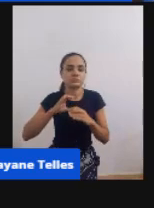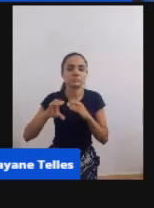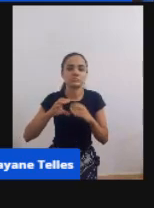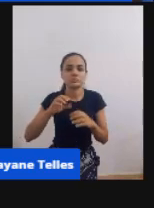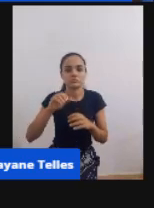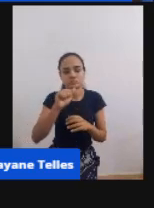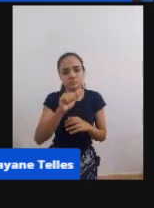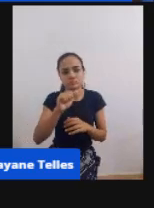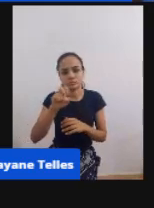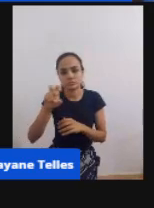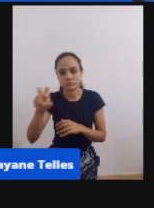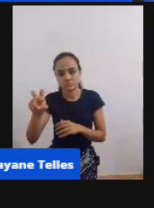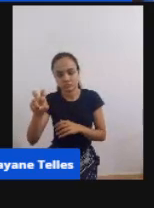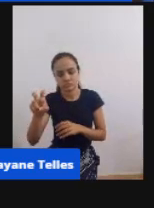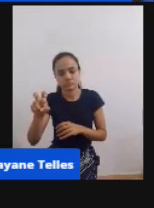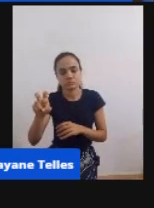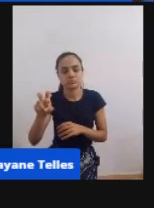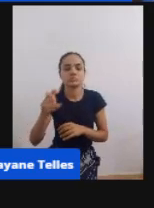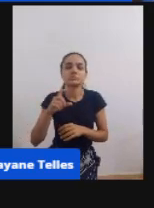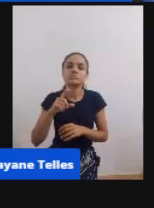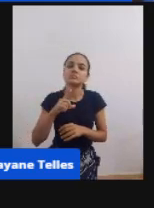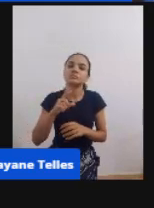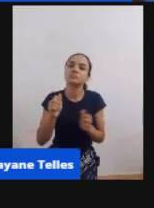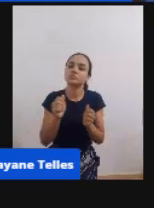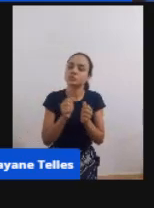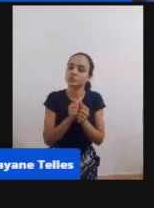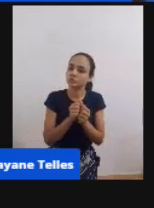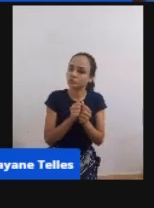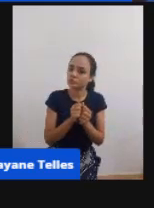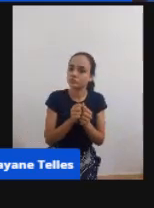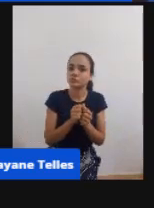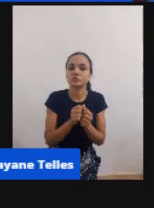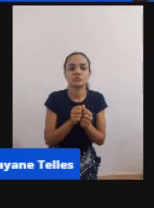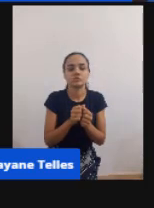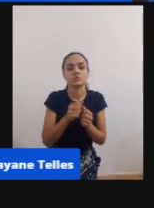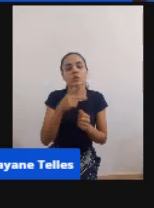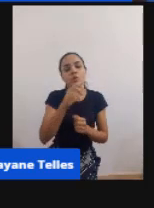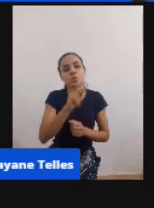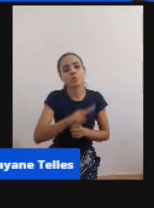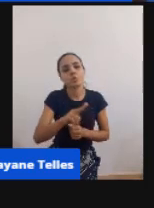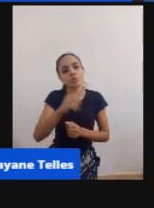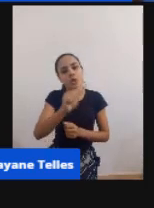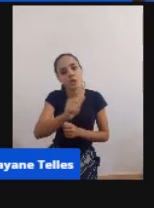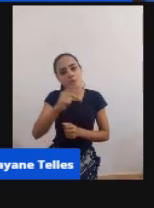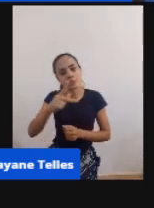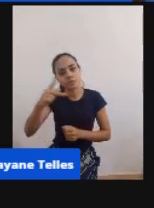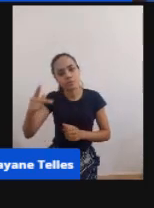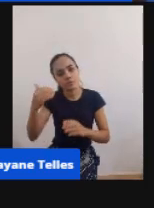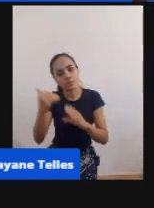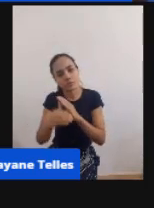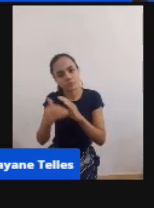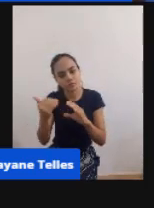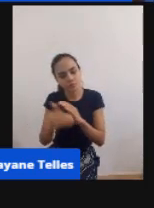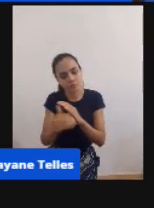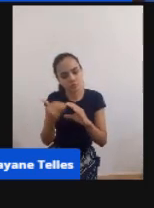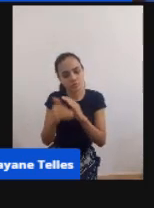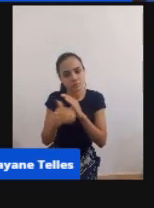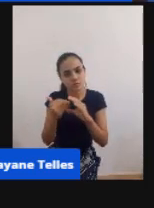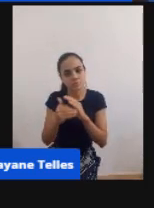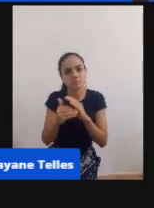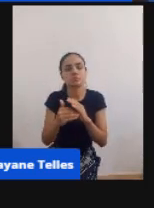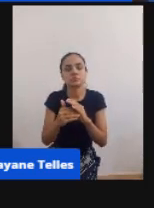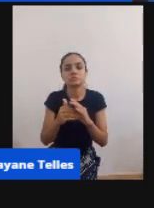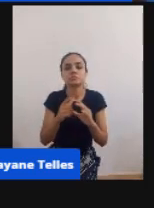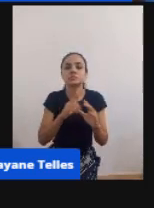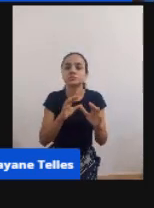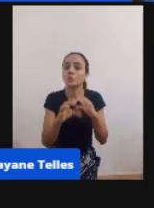tempos distintos, que é por meio de aplicativos de mensagem instantânea. Essa comunicação assíncrona e também a comunicação síncrona, que nós